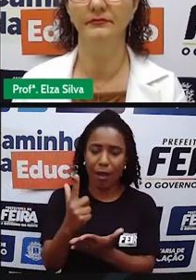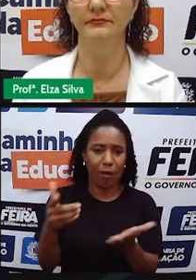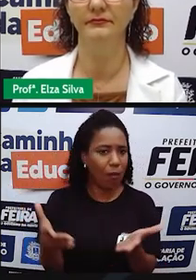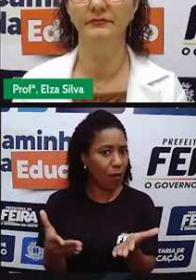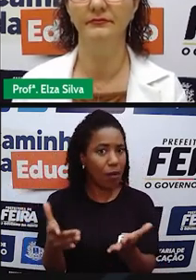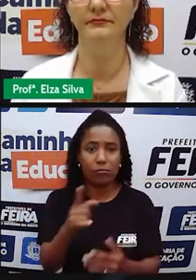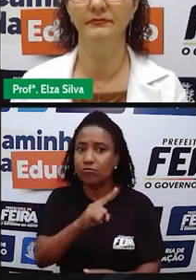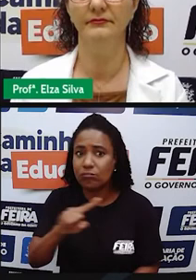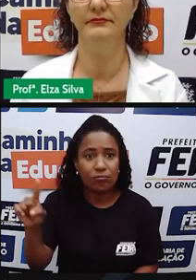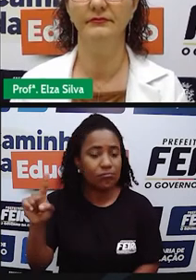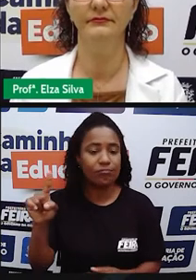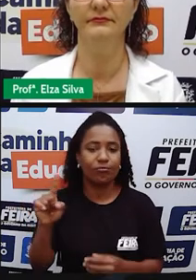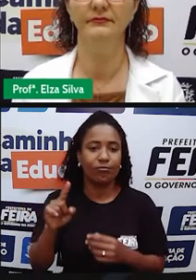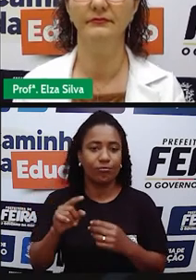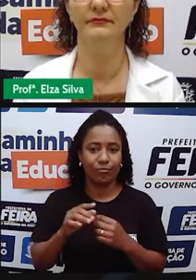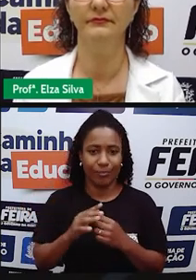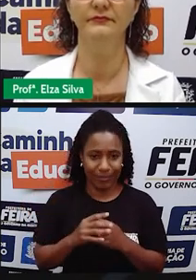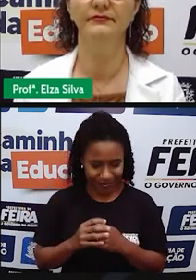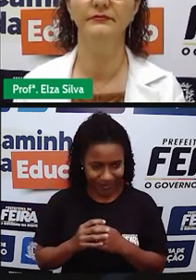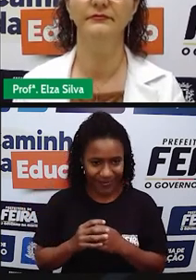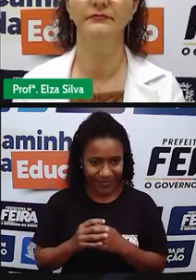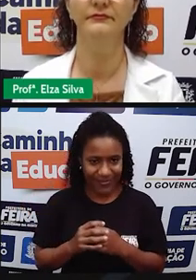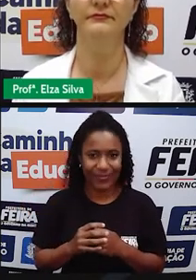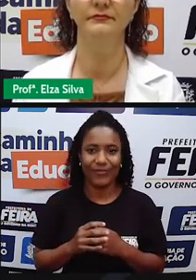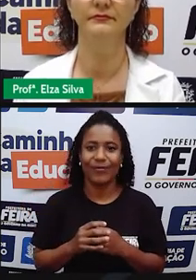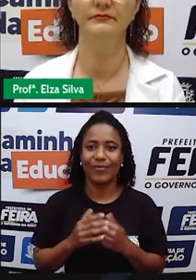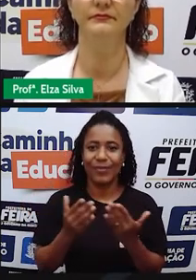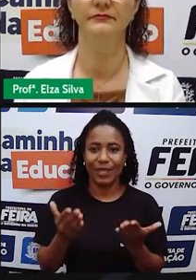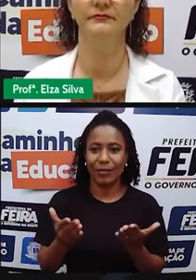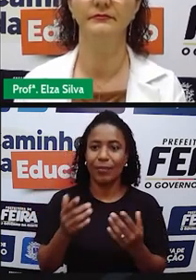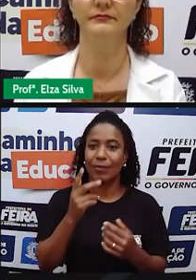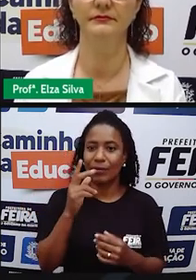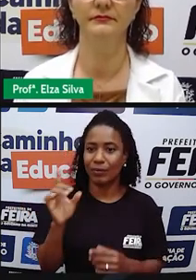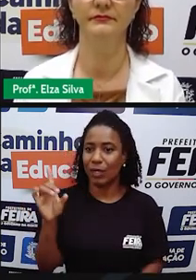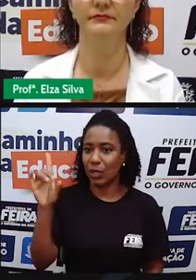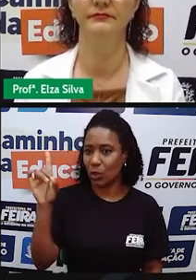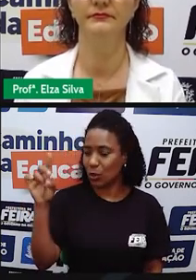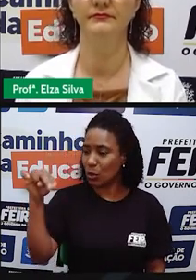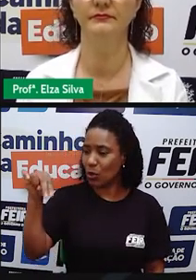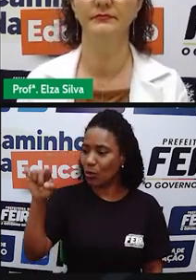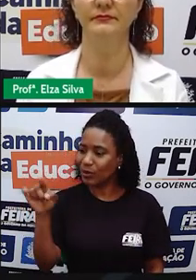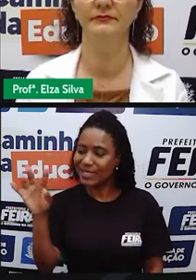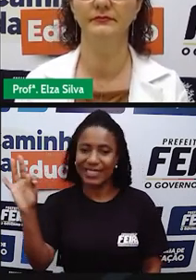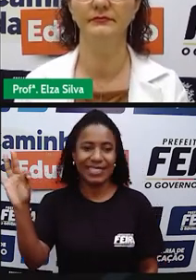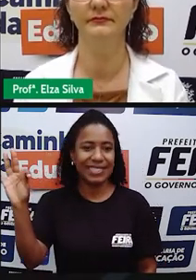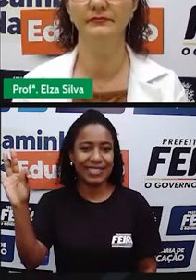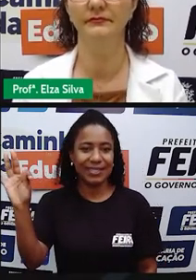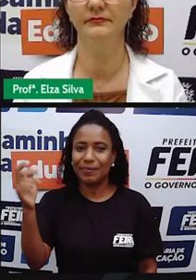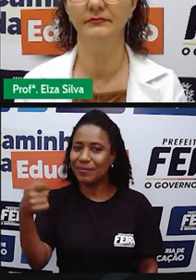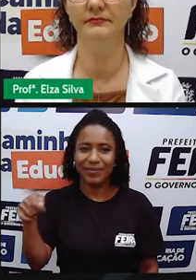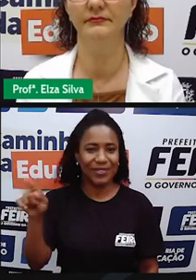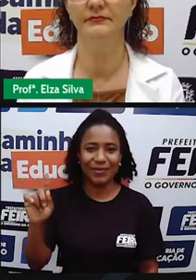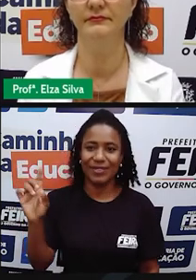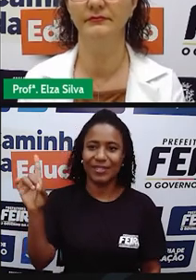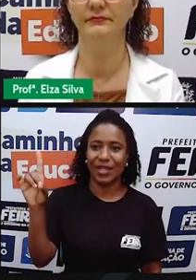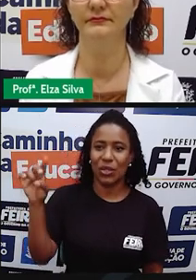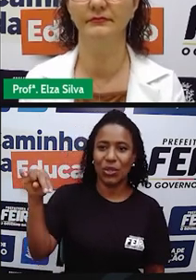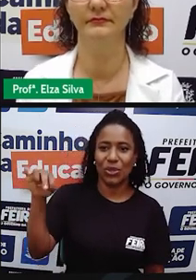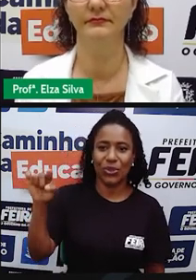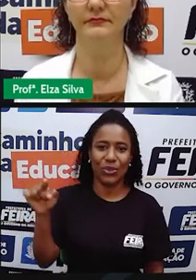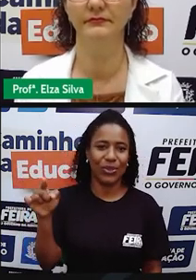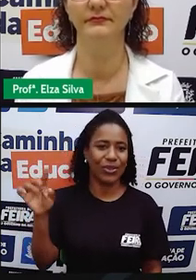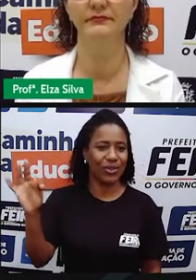shop now. Esse T, ele pode até, quando você falar, ser mudo. Don't shop now. E quando a gente tiver o